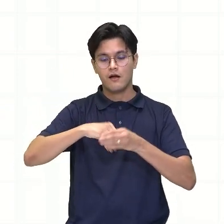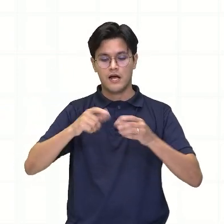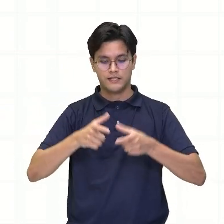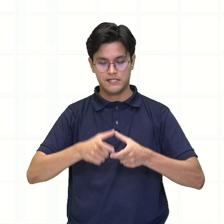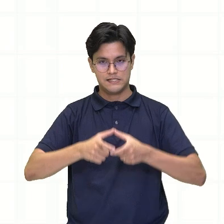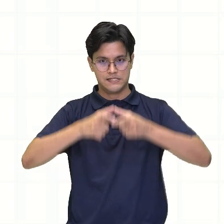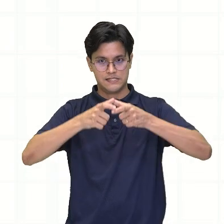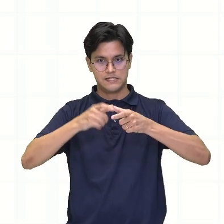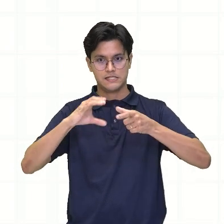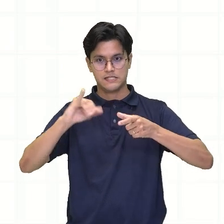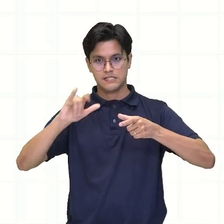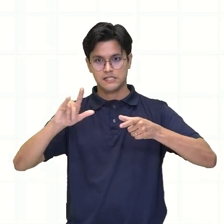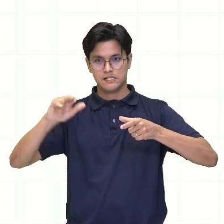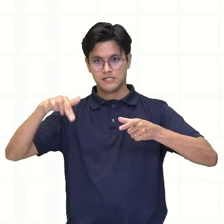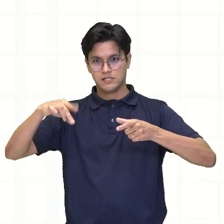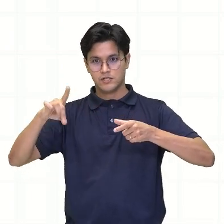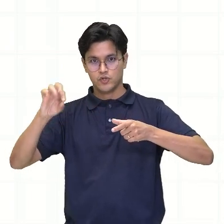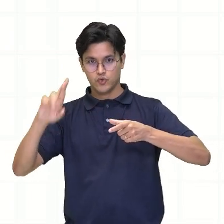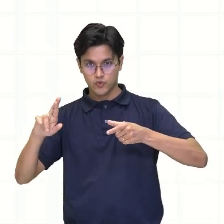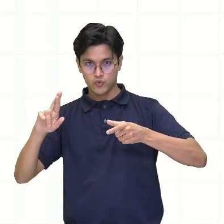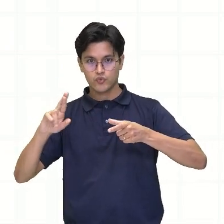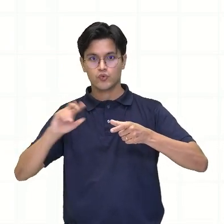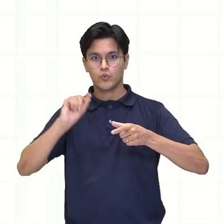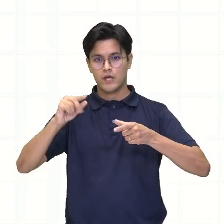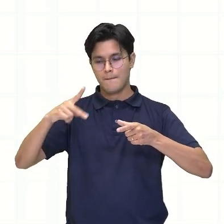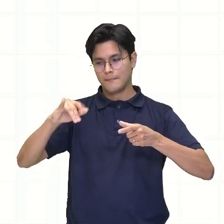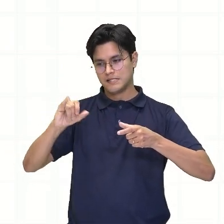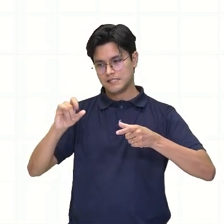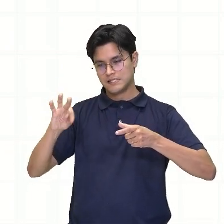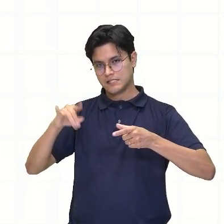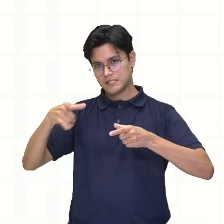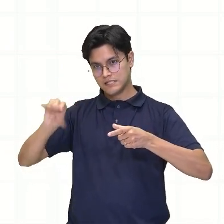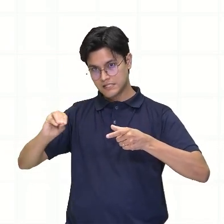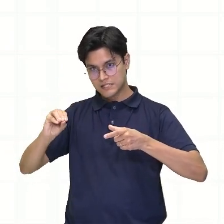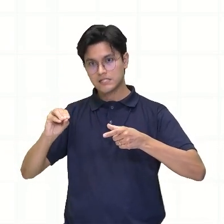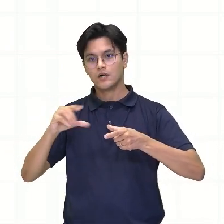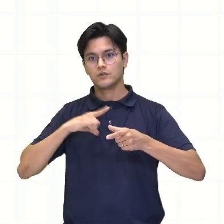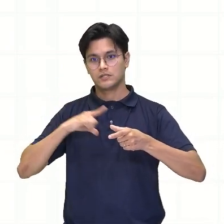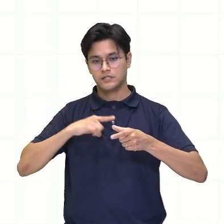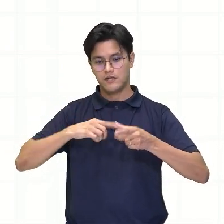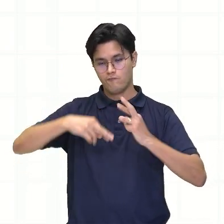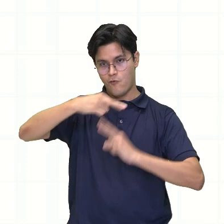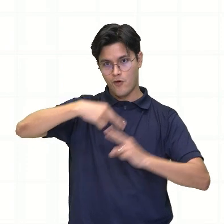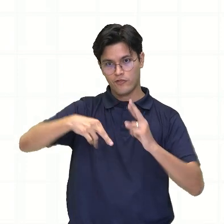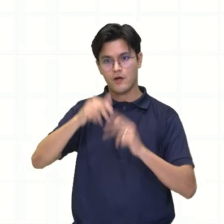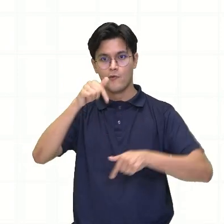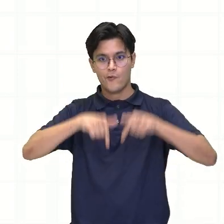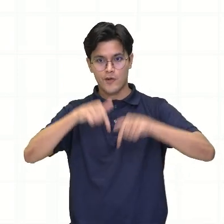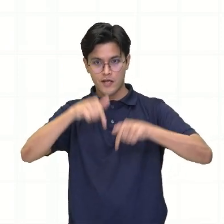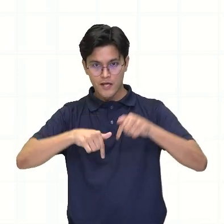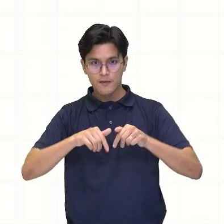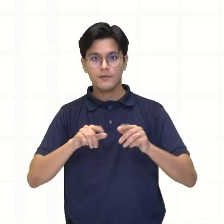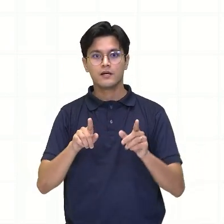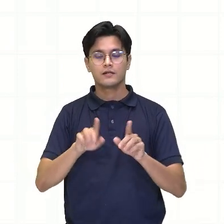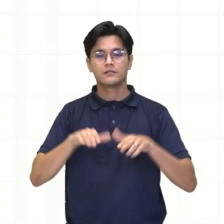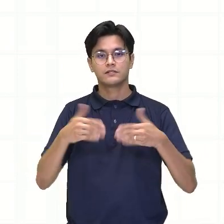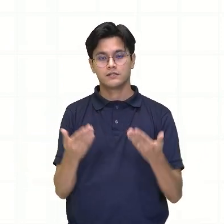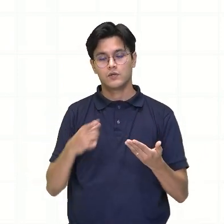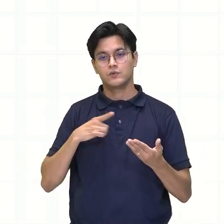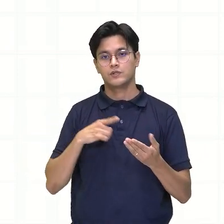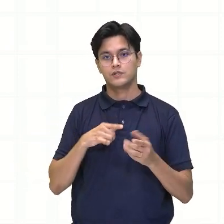desse local aqui aonde vai entrar o combustível. A vela de ignição vai fazer, então,